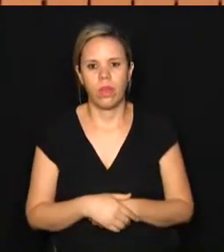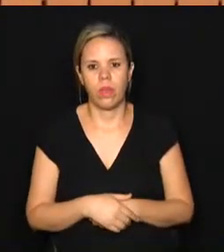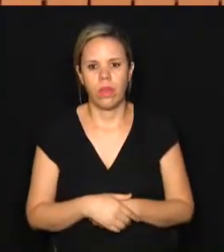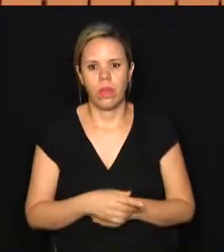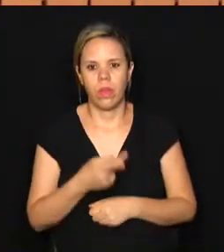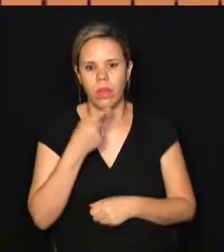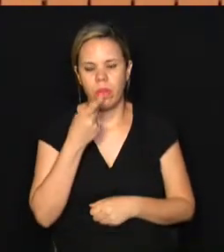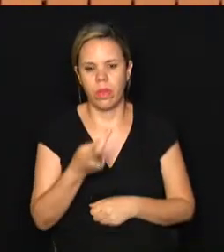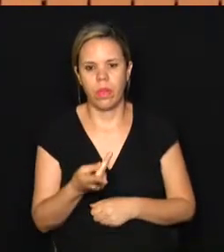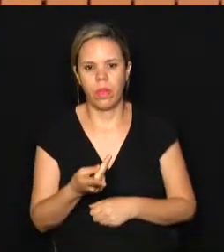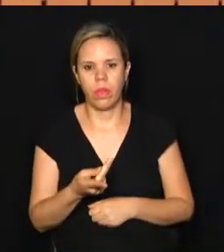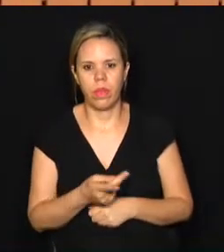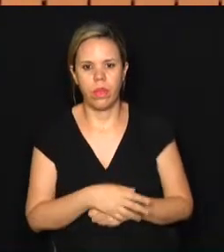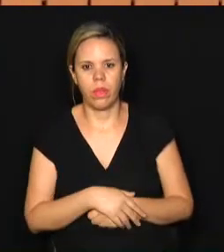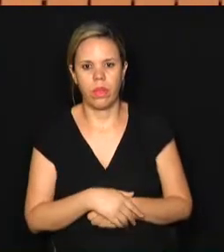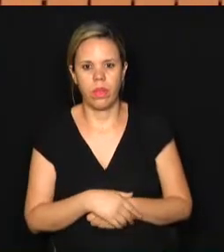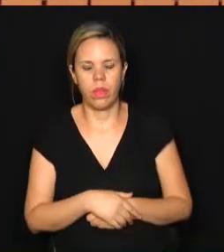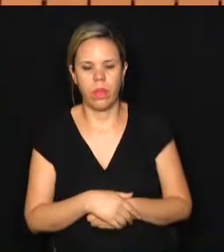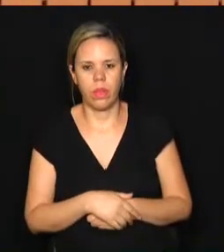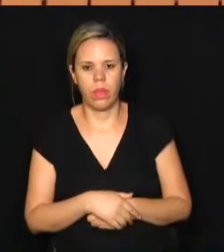suas considerações.